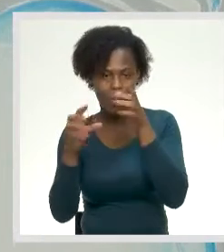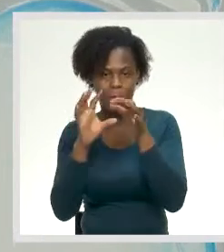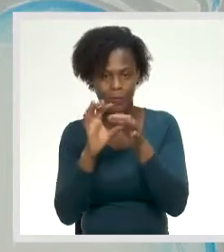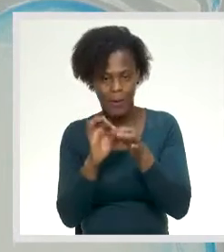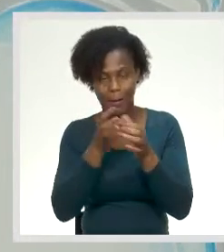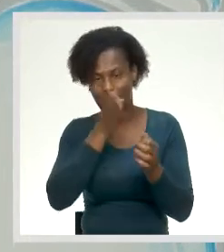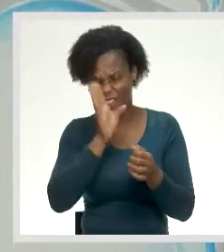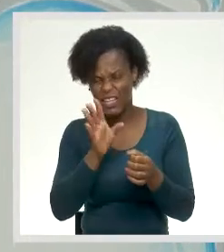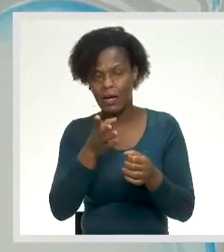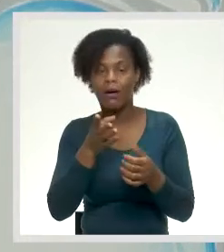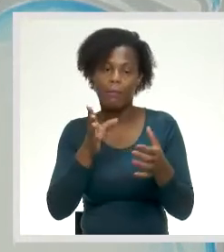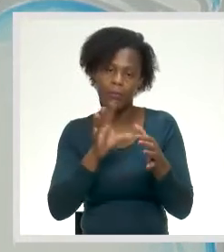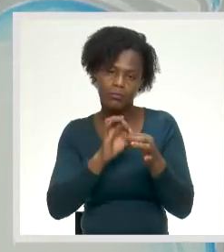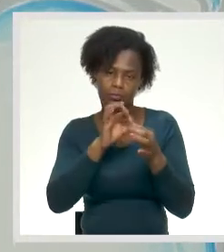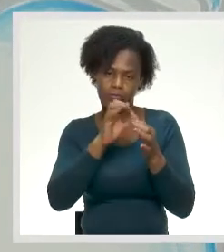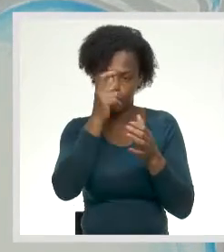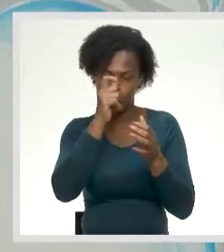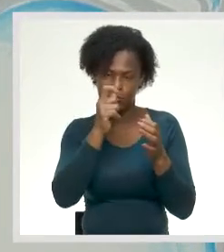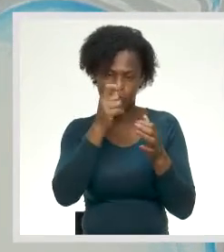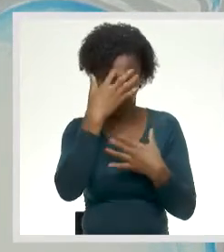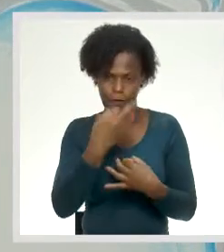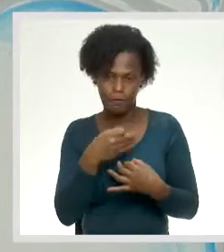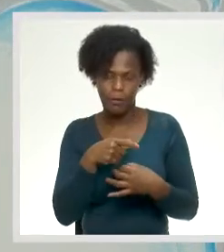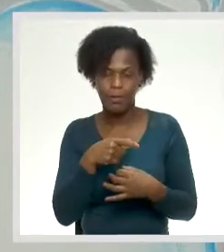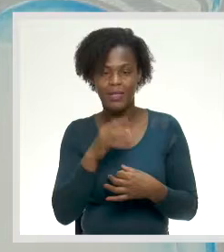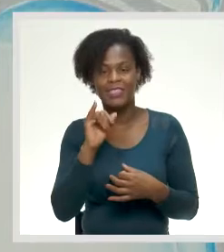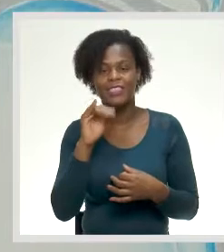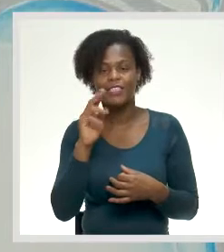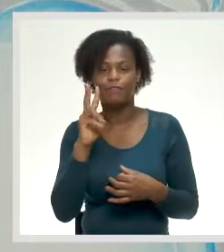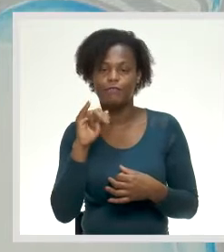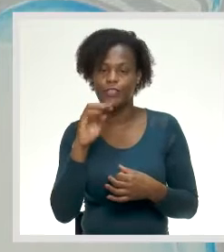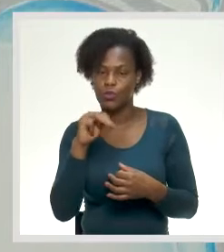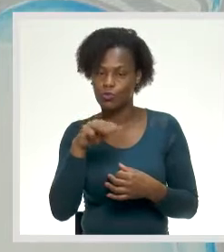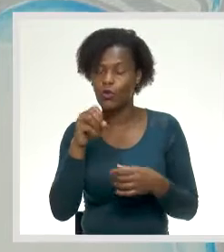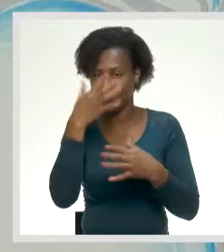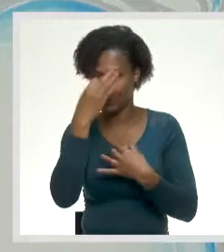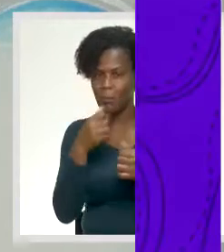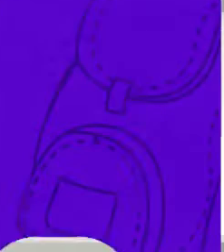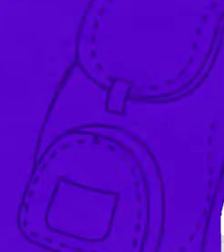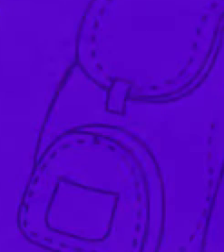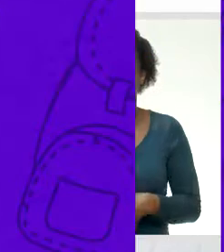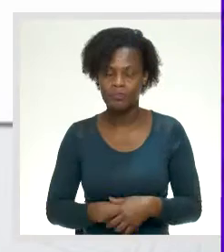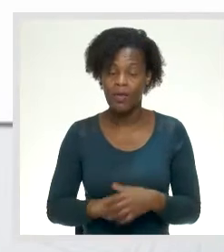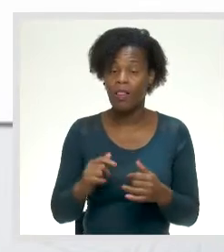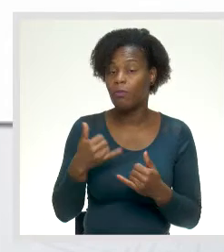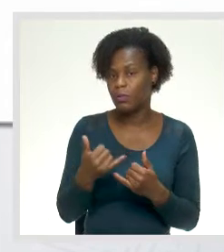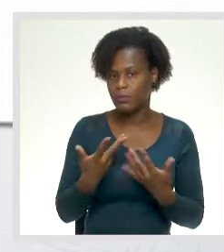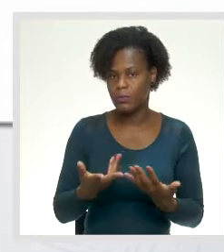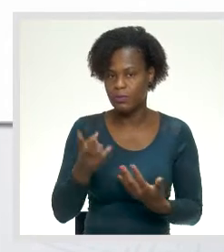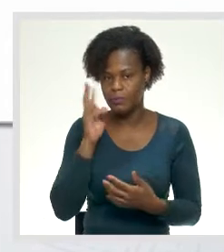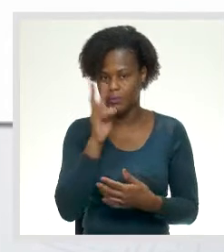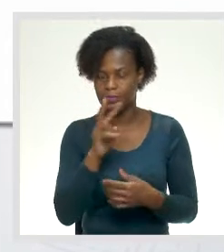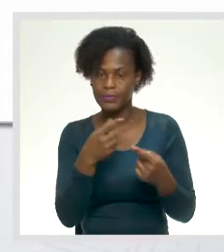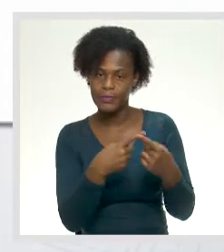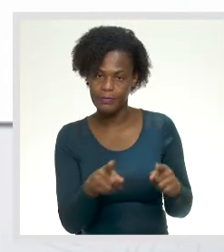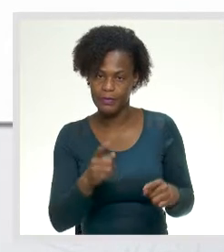cidadãos que praticam atos cívicos ou atos de civismo. Vejamos agora a